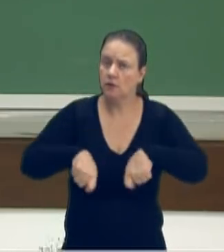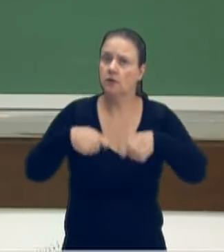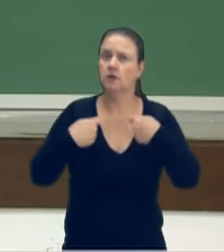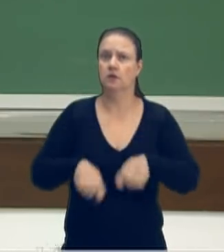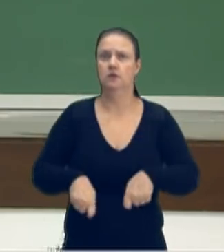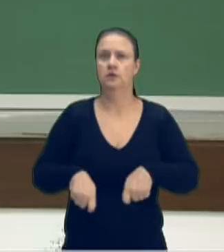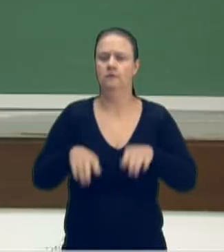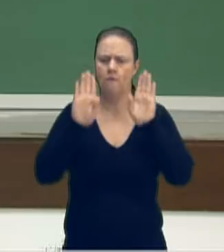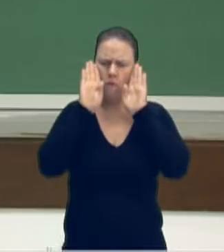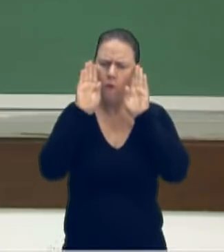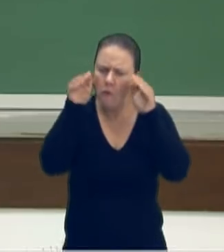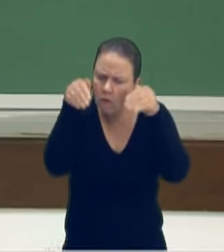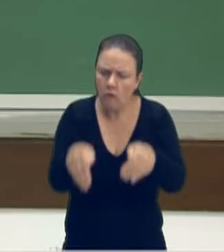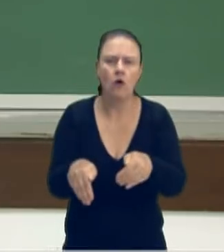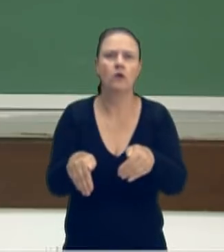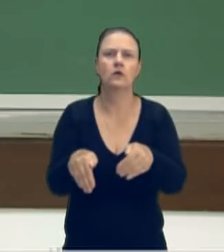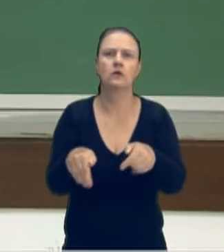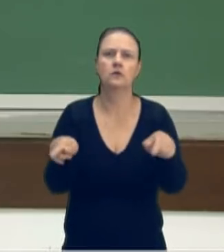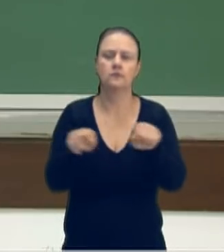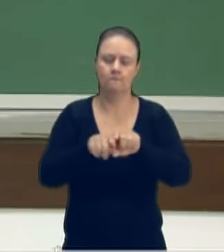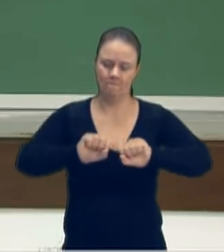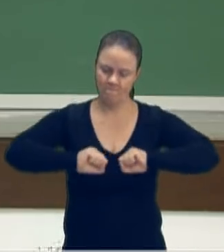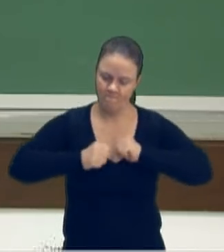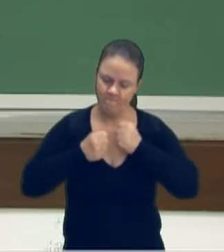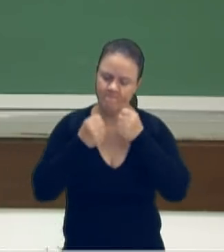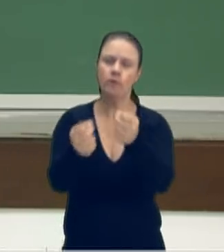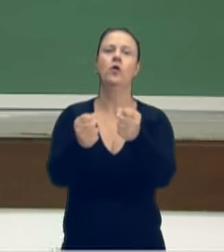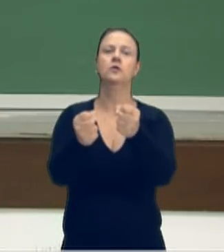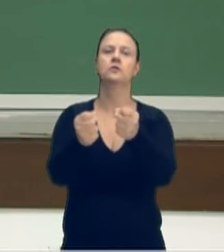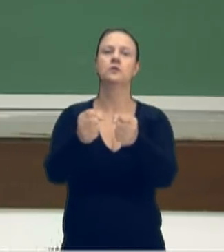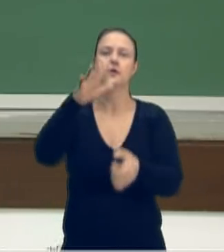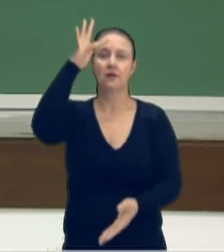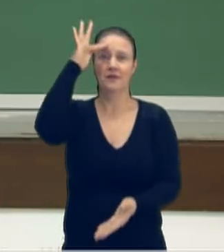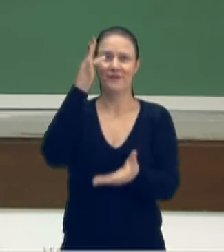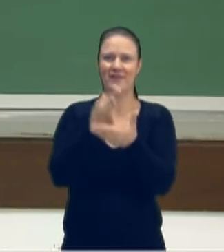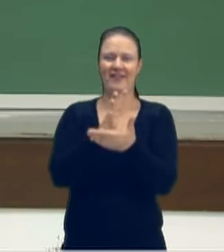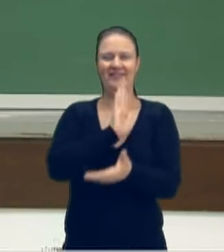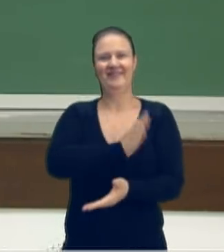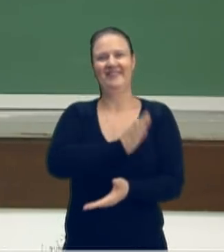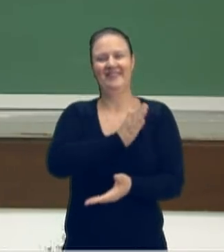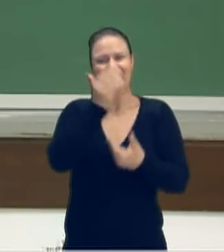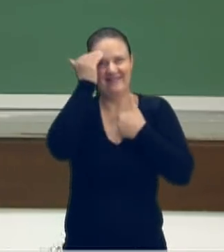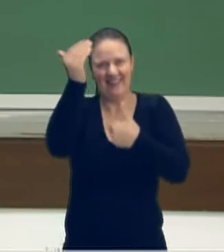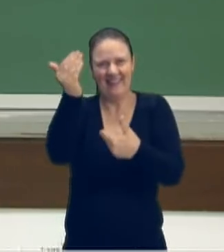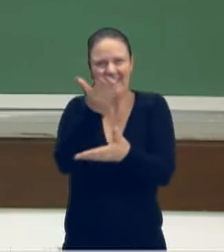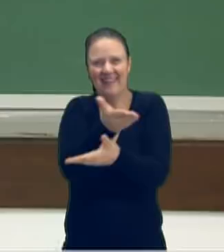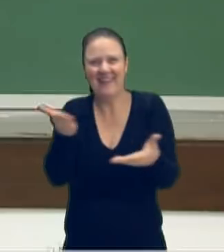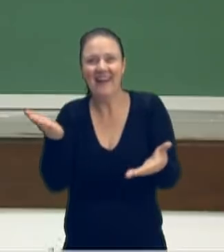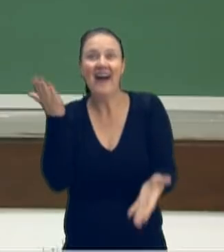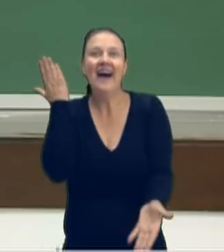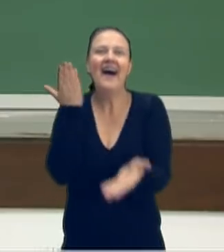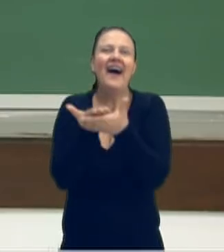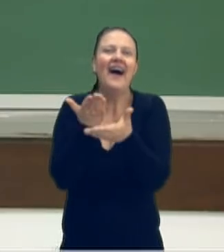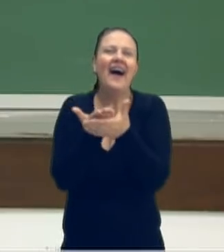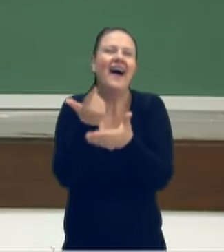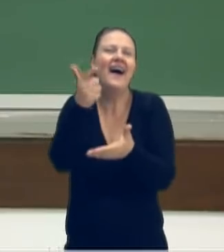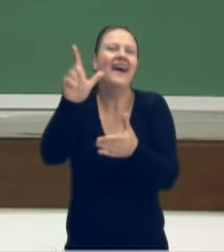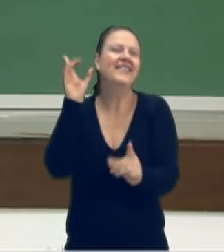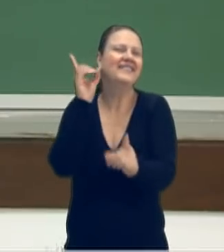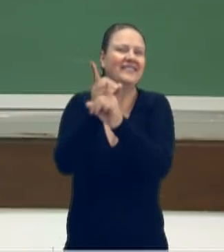de muito foco, muita força, muita fé no coração. Obrigado, pessoal. Até a próxima. Valeu!